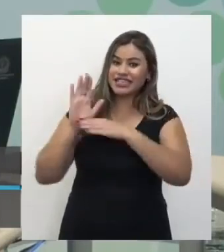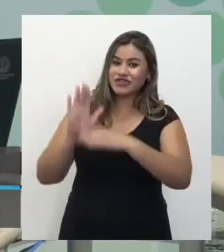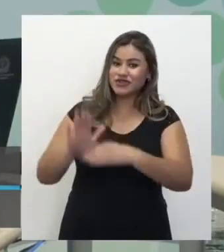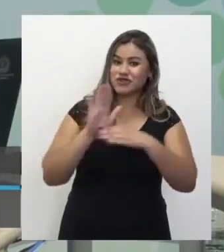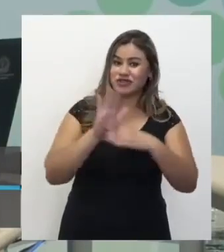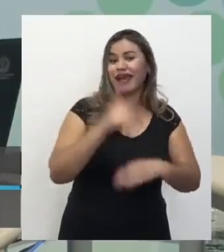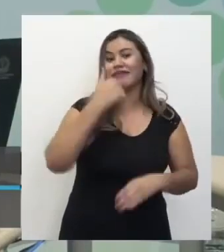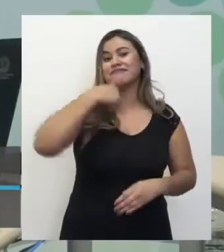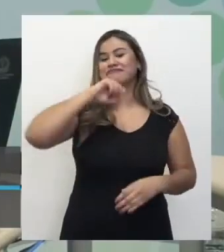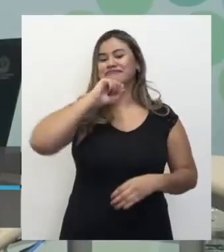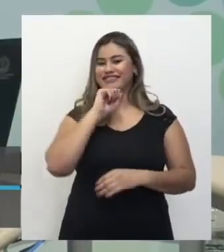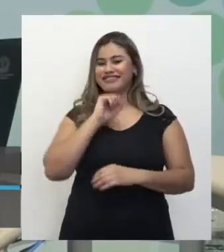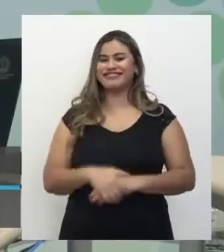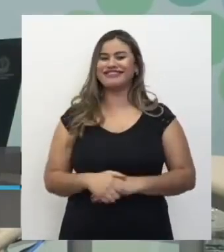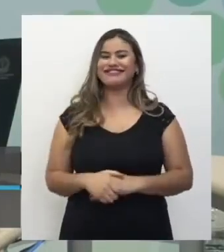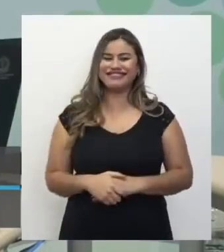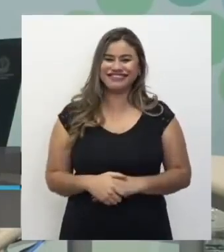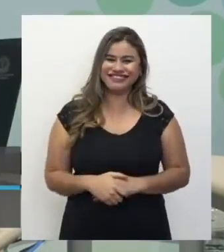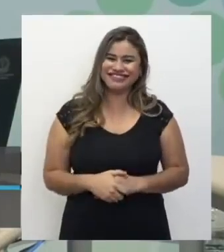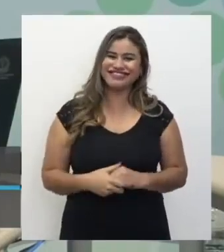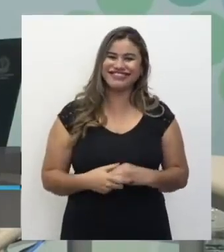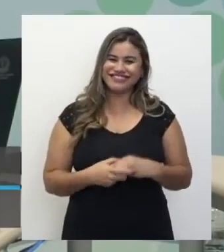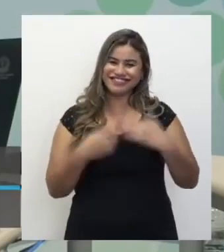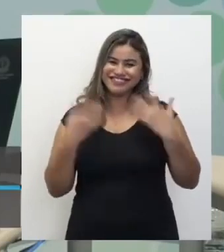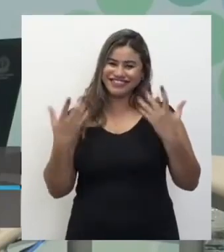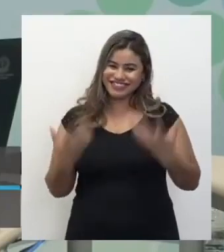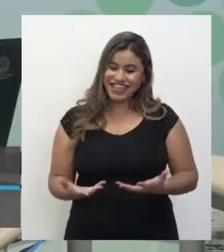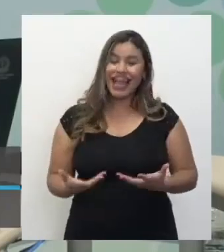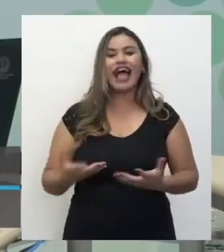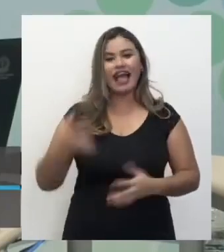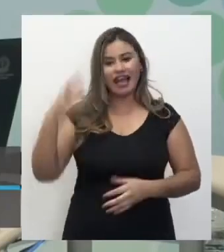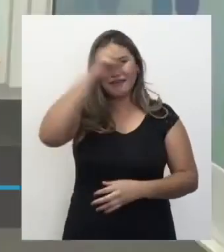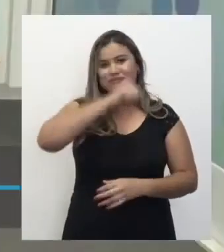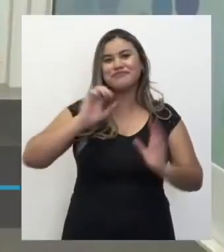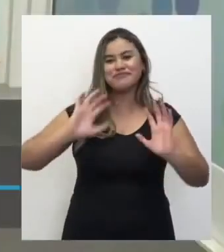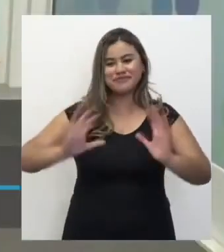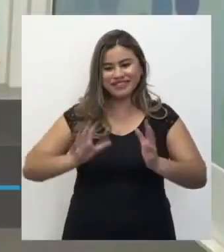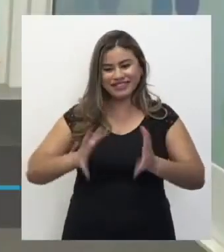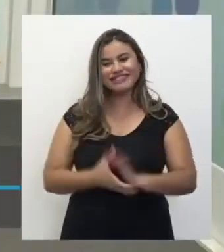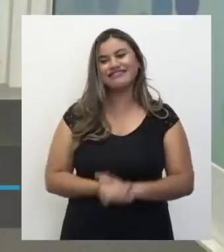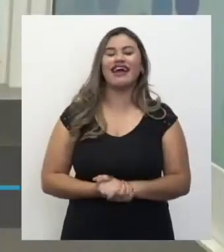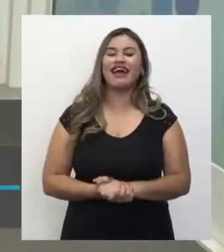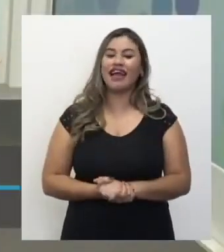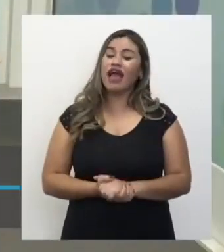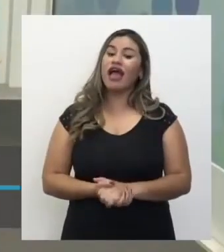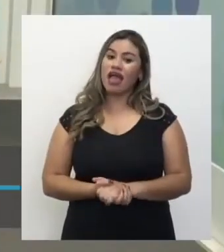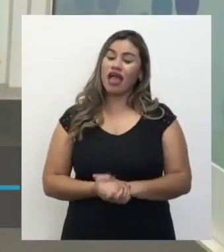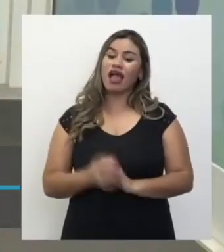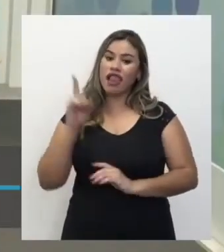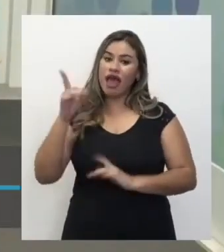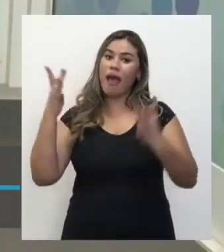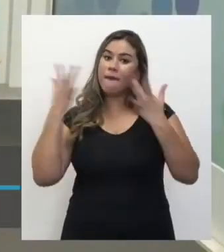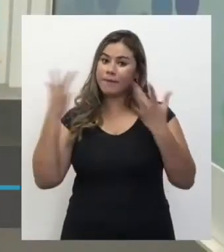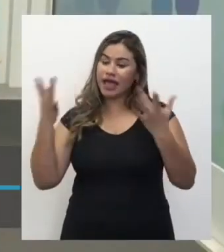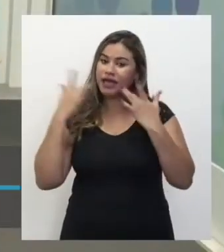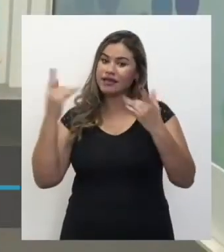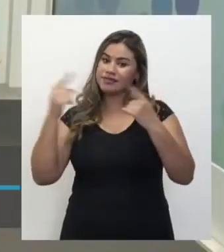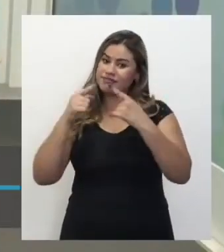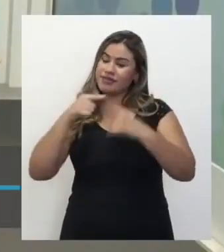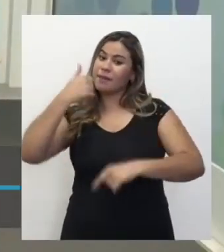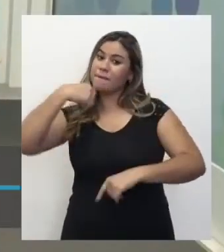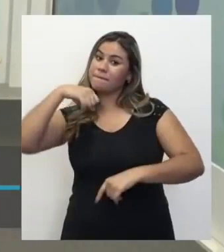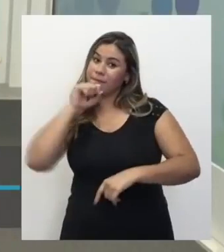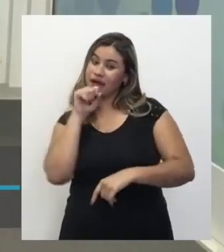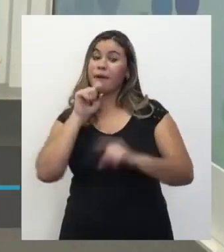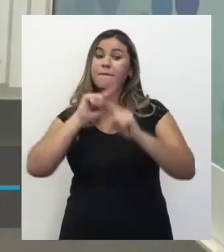mães. Então, ela também tira essa lição. Independente, ela tirou essa lição. No caso da peça, né, a mãe. Mas sim. No caso de uma casa, todos devem